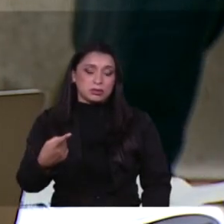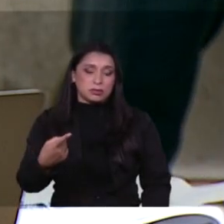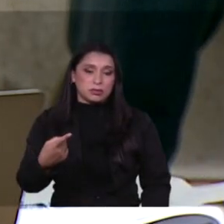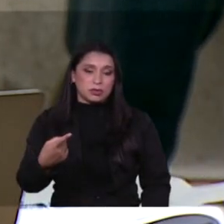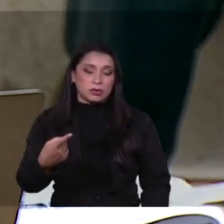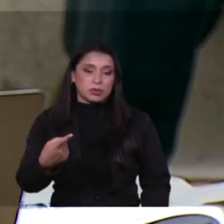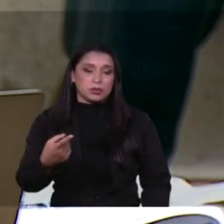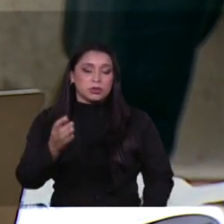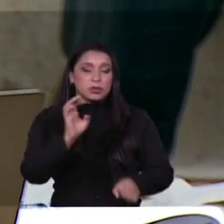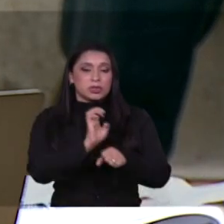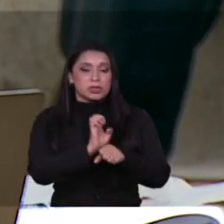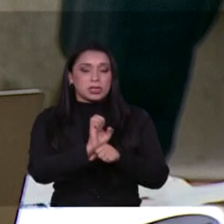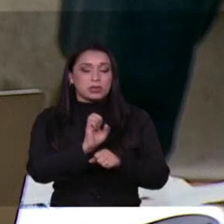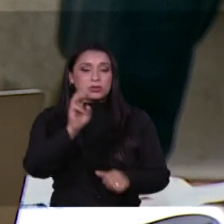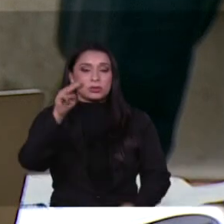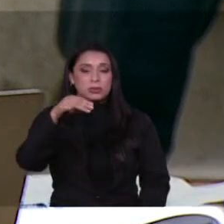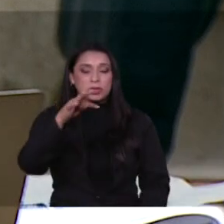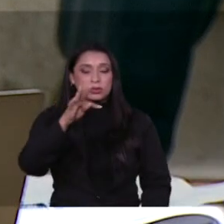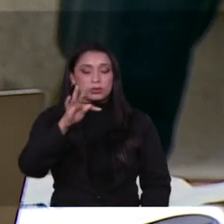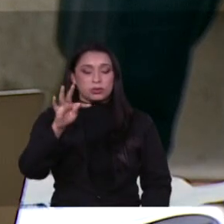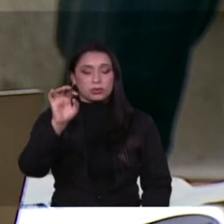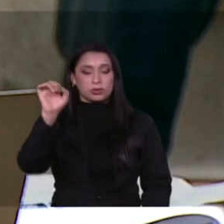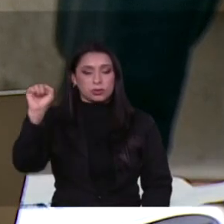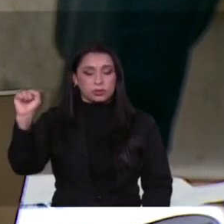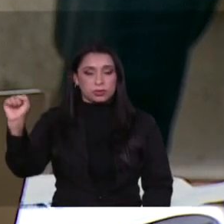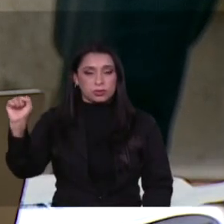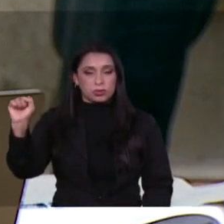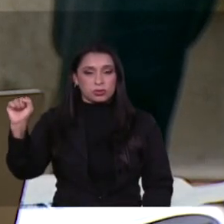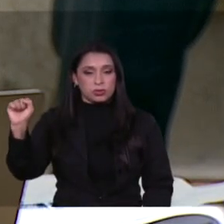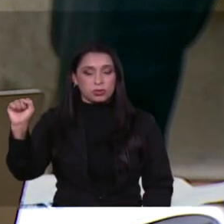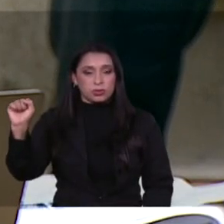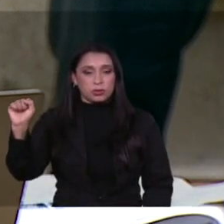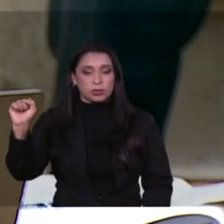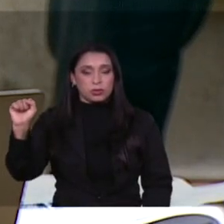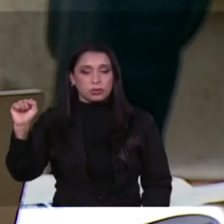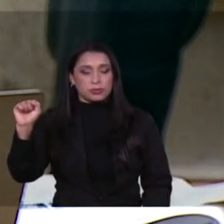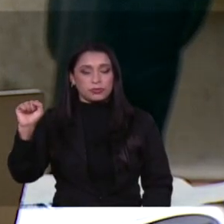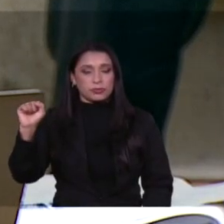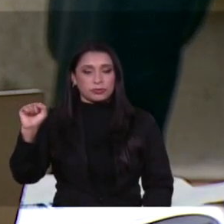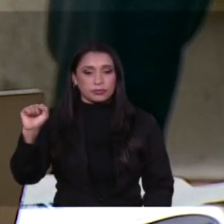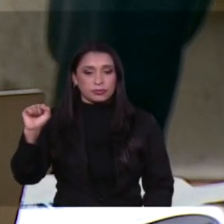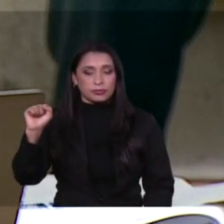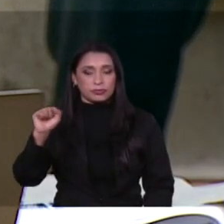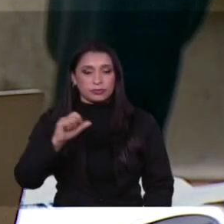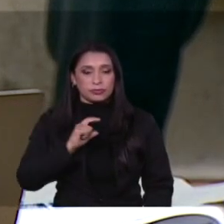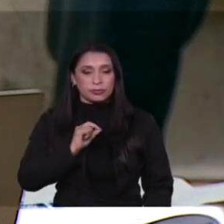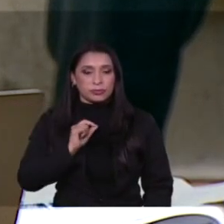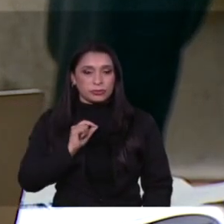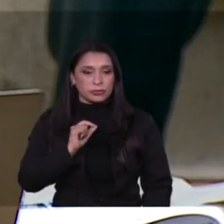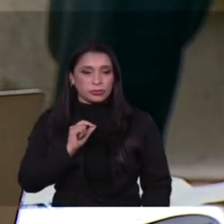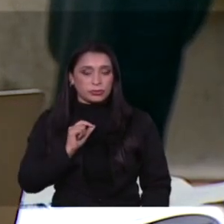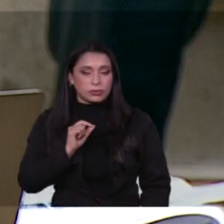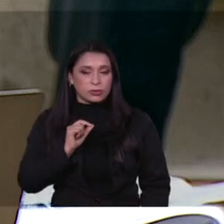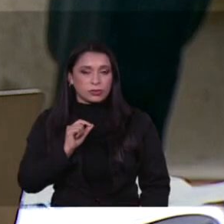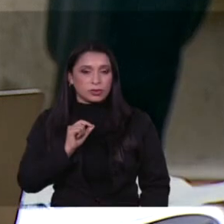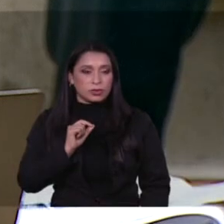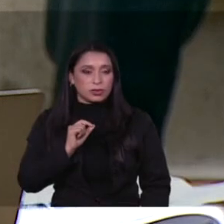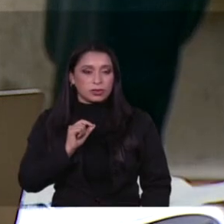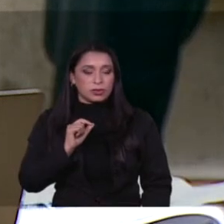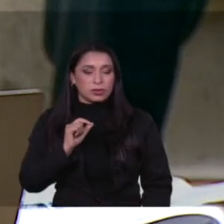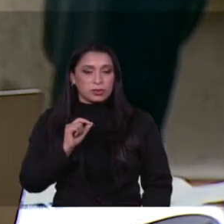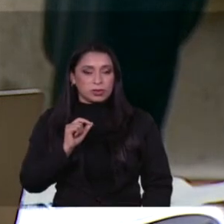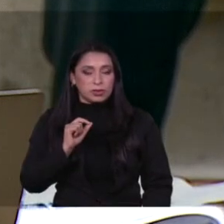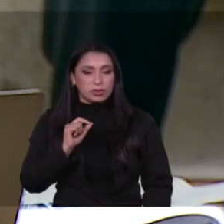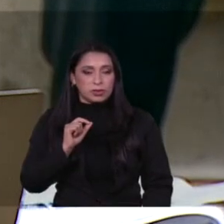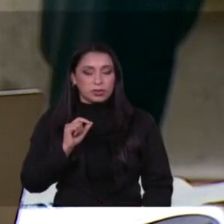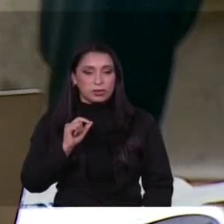de Mato Grosso do Sul e a Federação de Agricultura e Pecuária do Estado de Mato Grosso